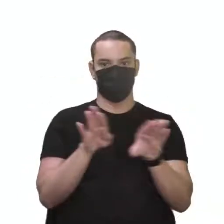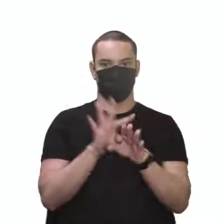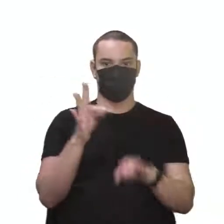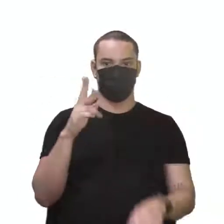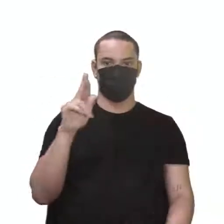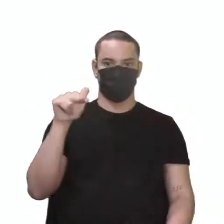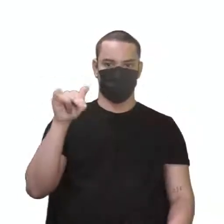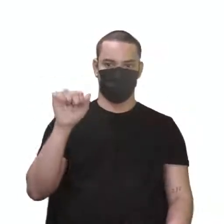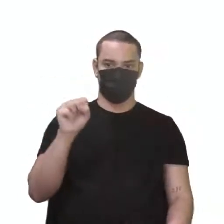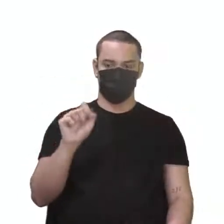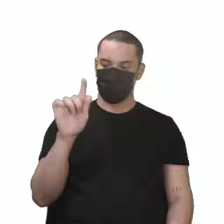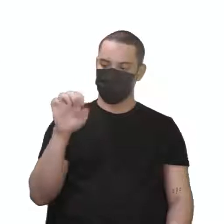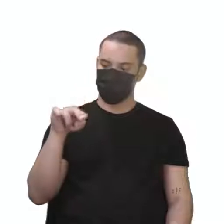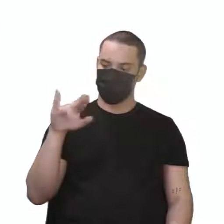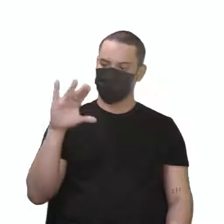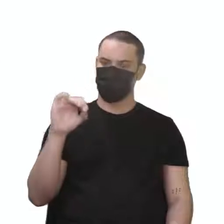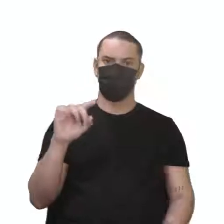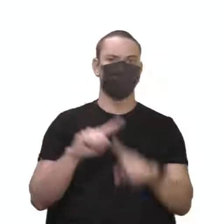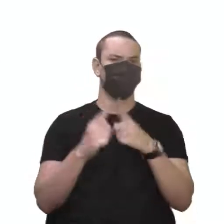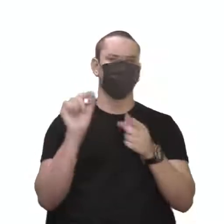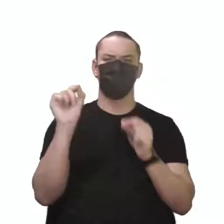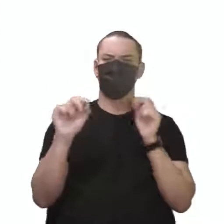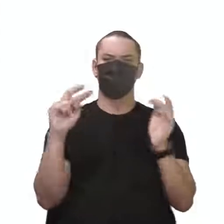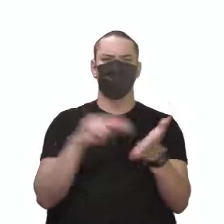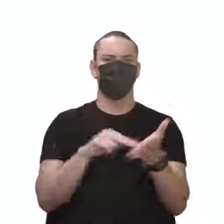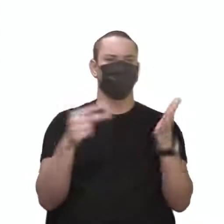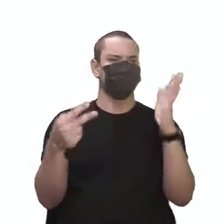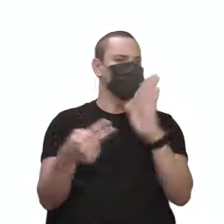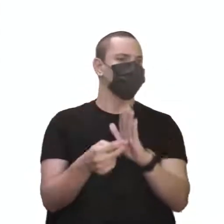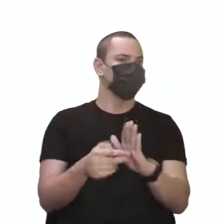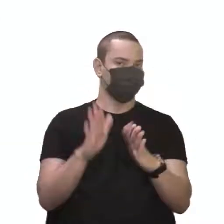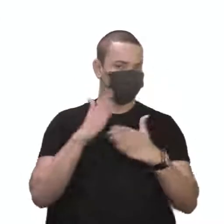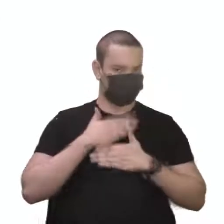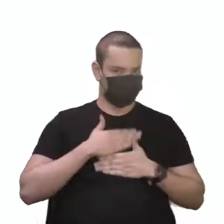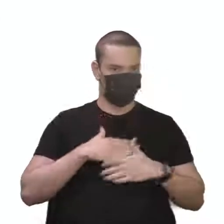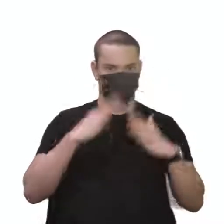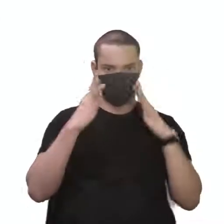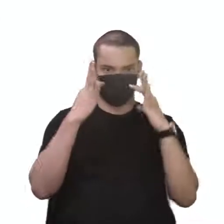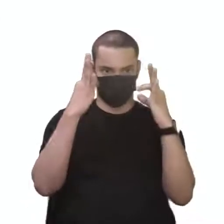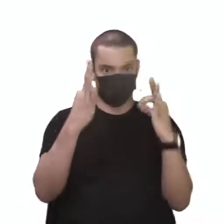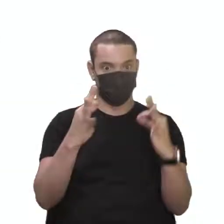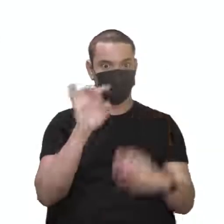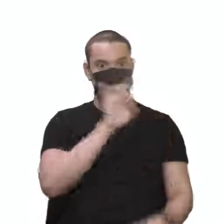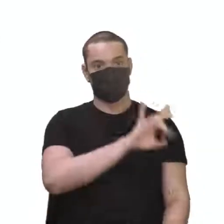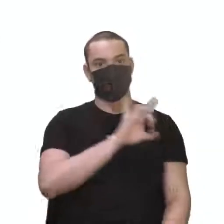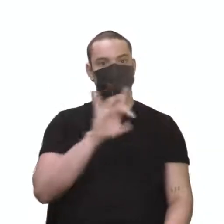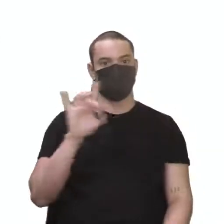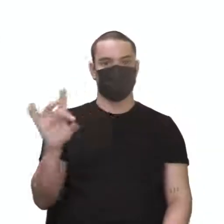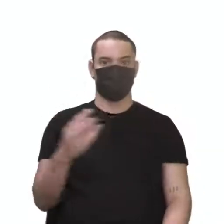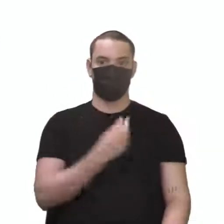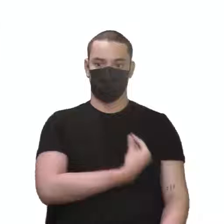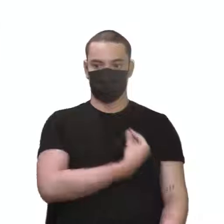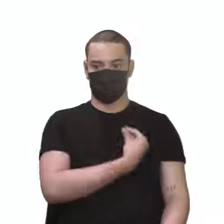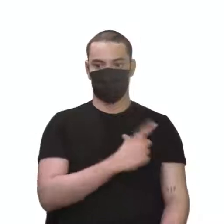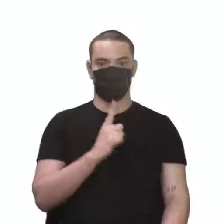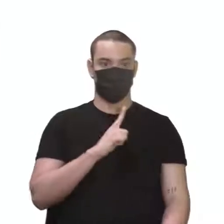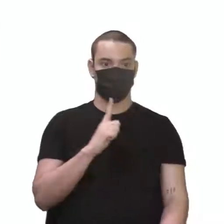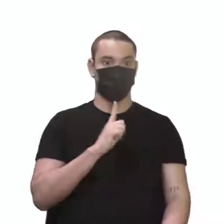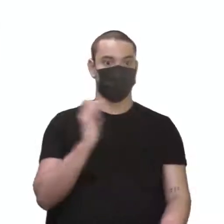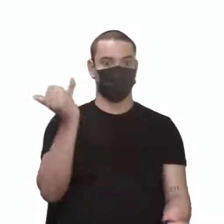transgênico. Mas, prof, o que é mesmo isso, hein? Presta atenção. Cada ser vivo contém